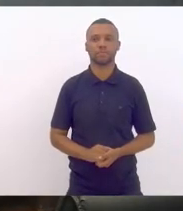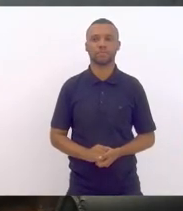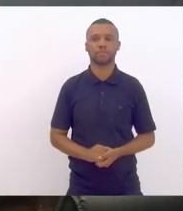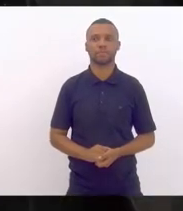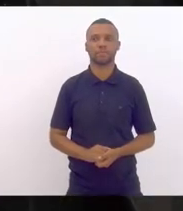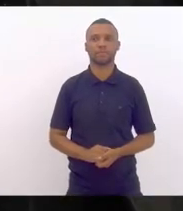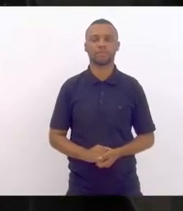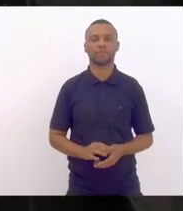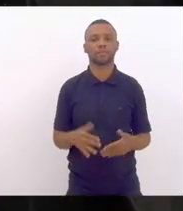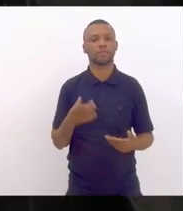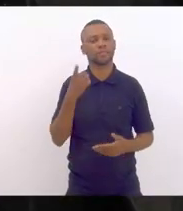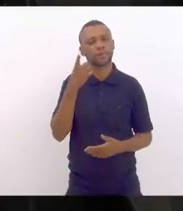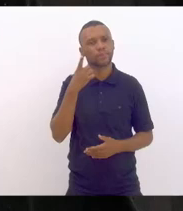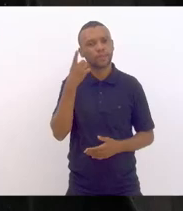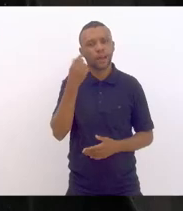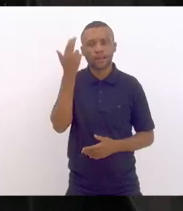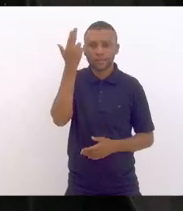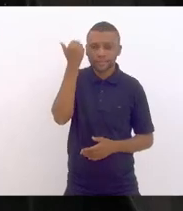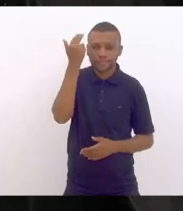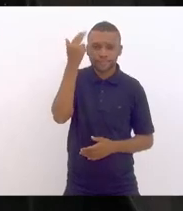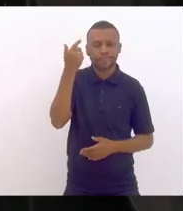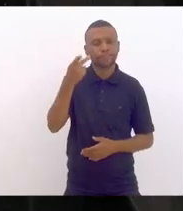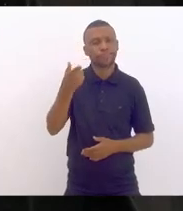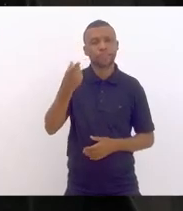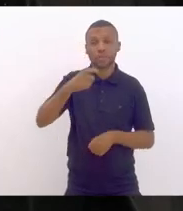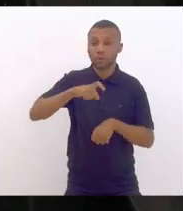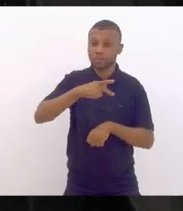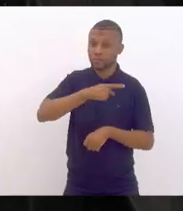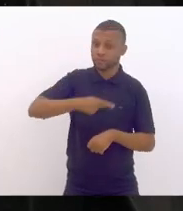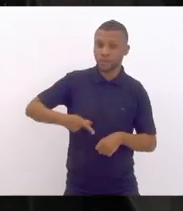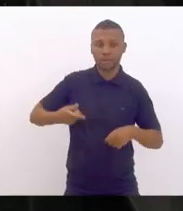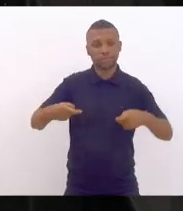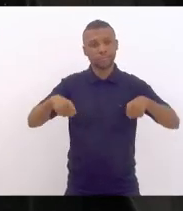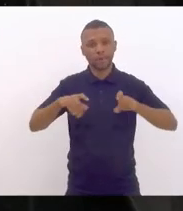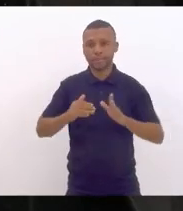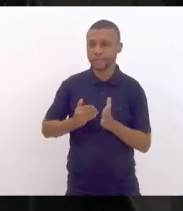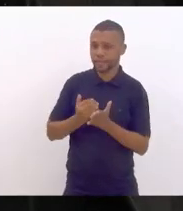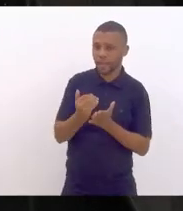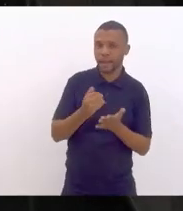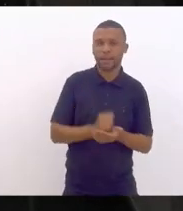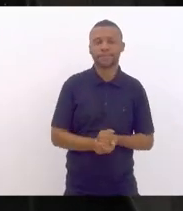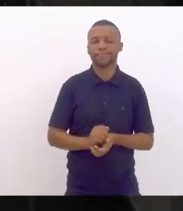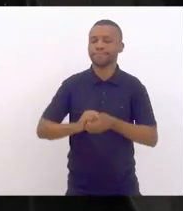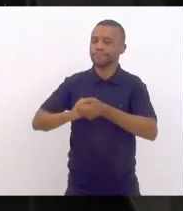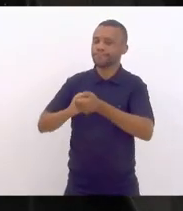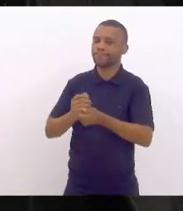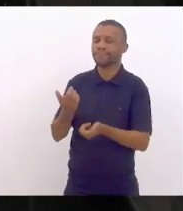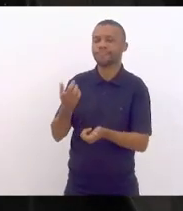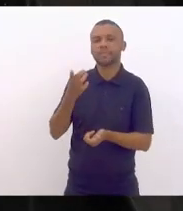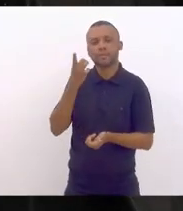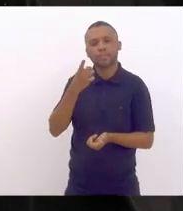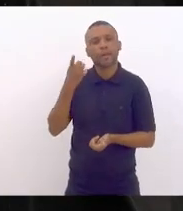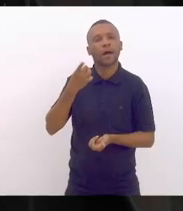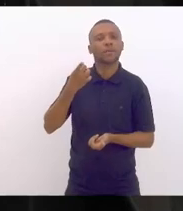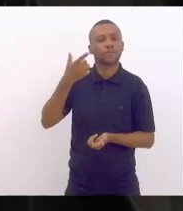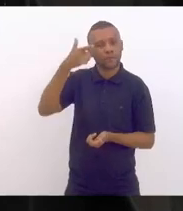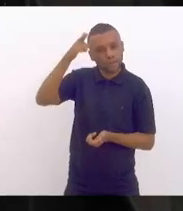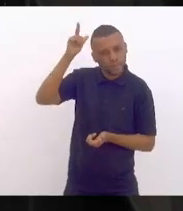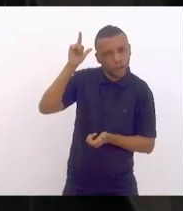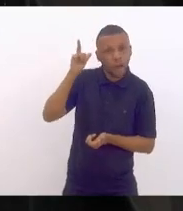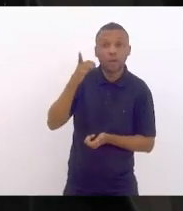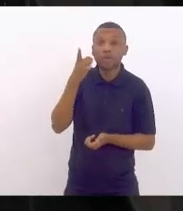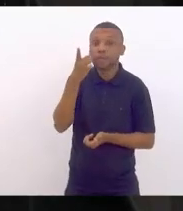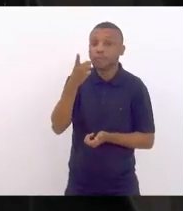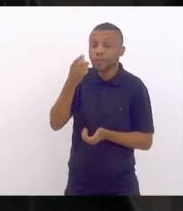Deputado Eleomar coelho que Preside este expediente Inicial Deputado Luiz Paulo deputados e deputados que